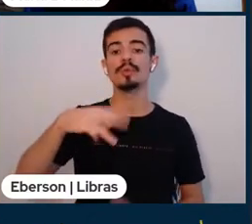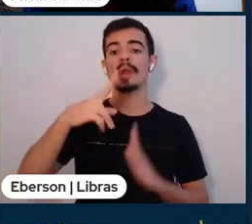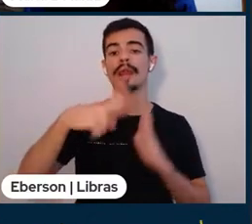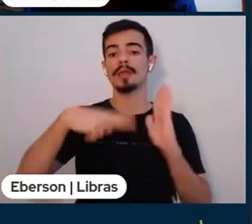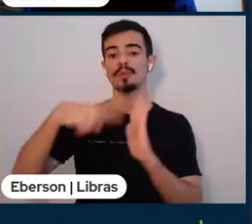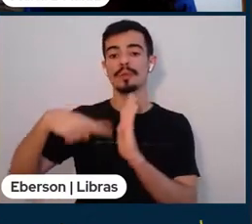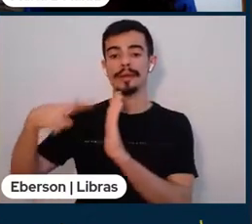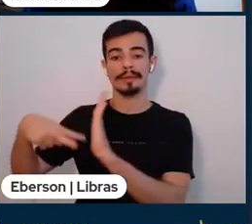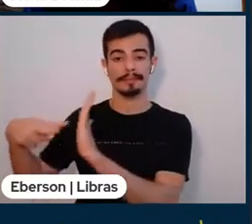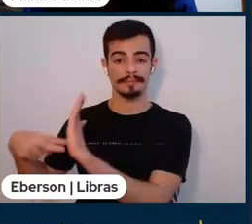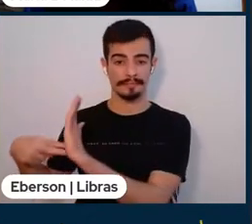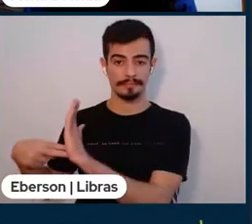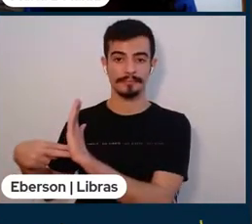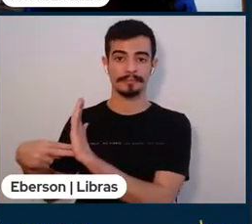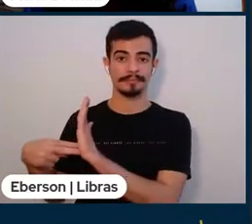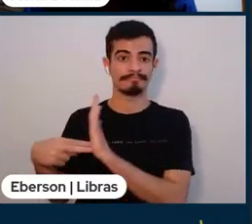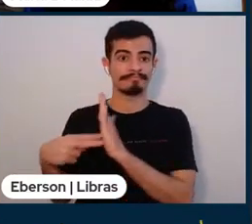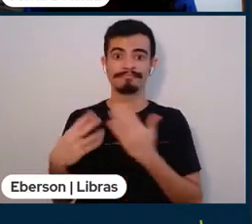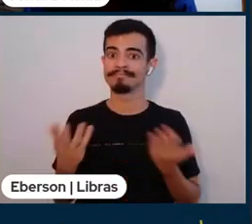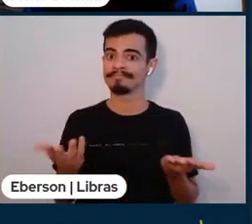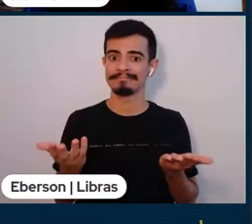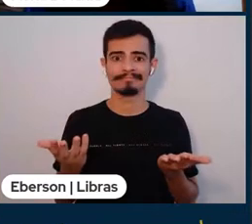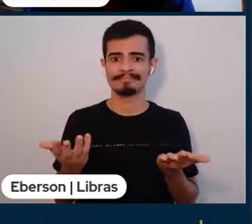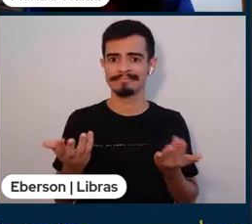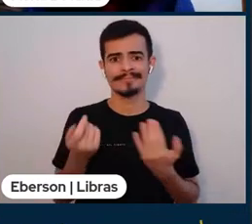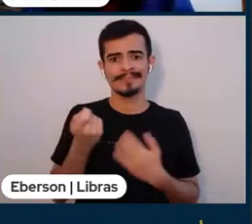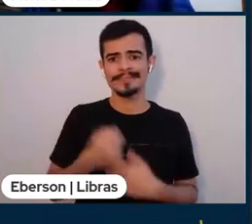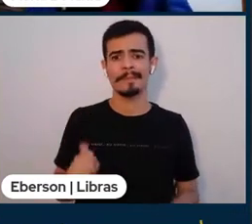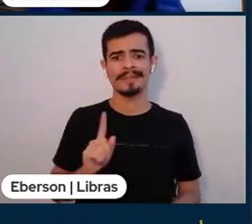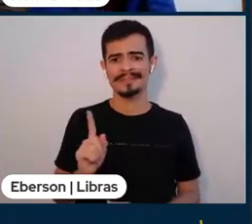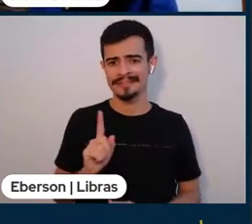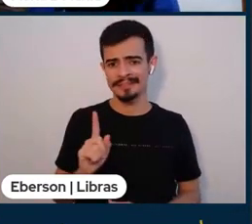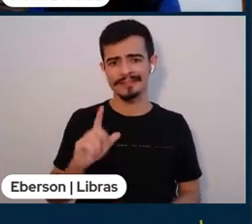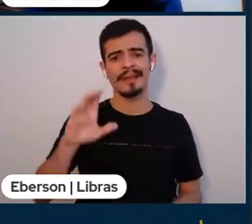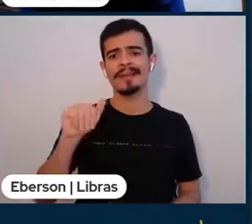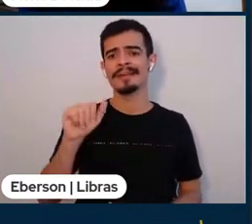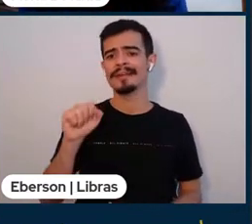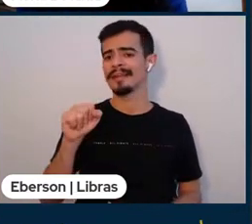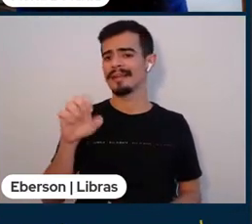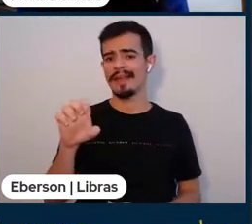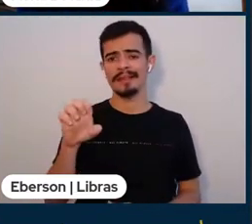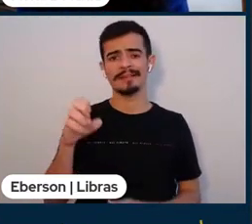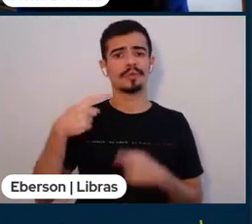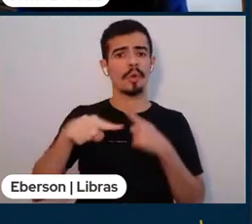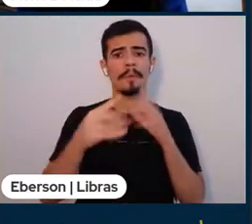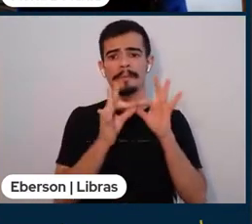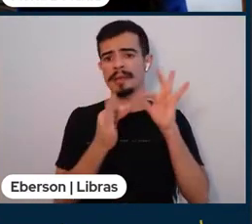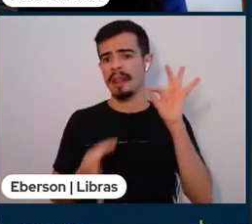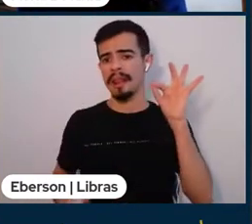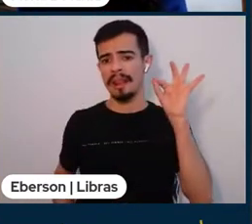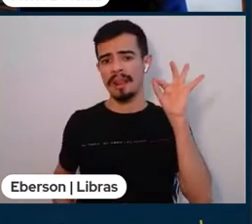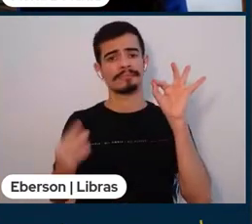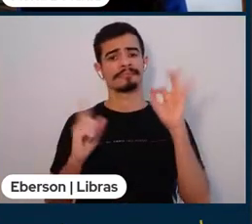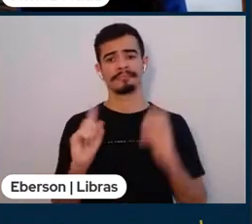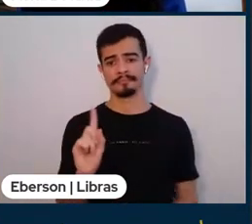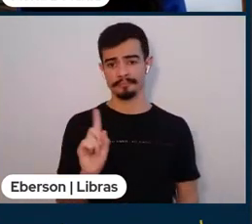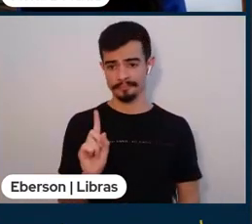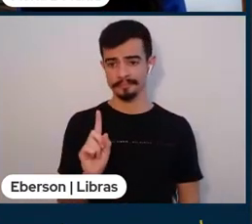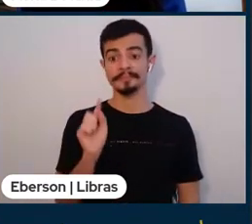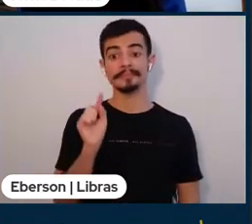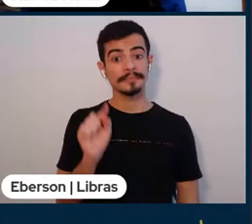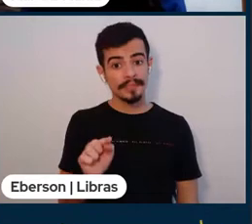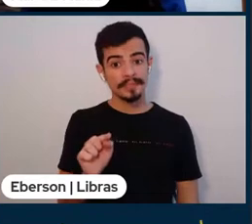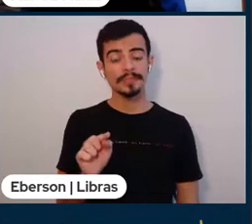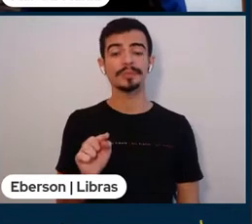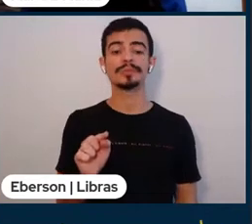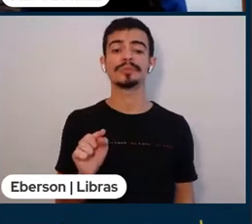Tipo, não tem por que ter 14 minutos um case de leitura. Então, eu acho que isso para mim foi